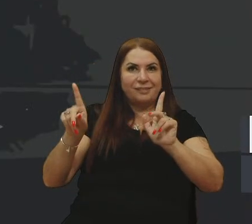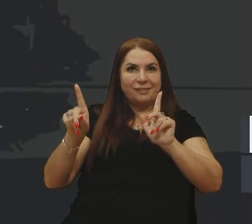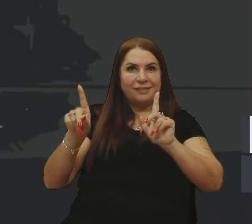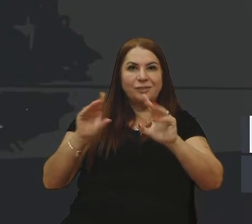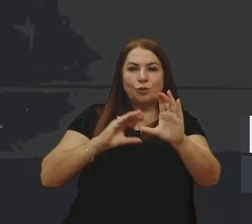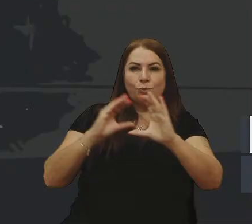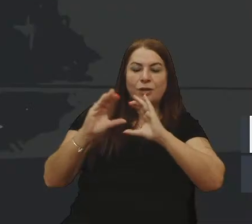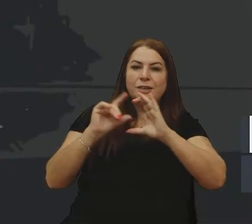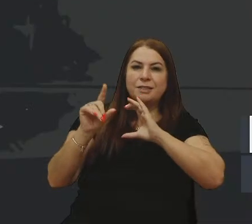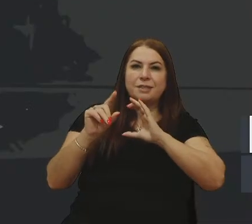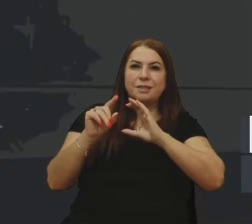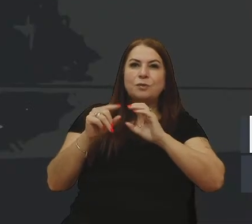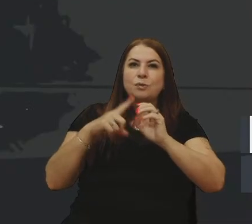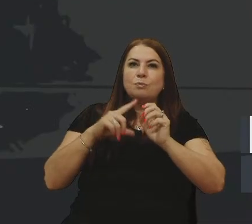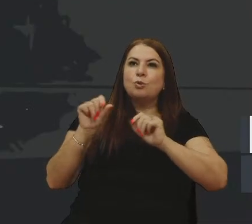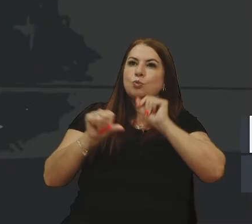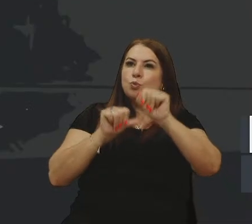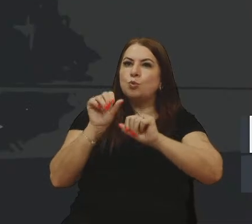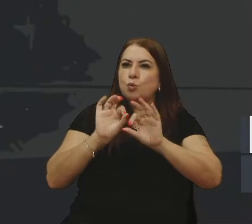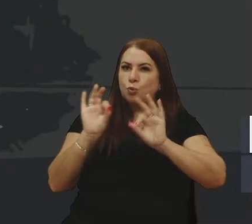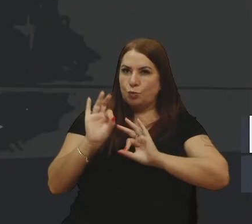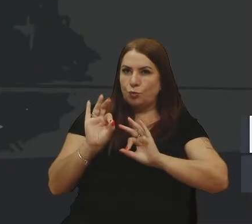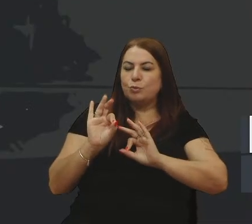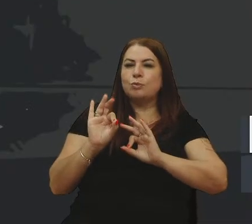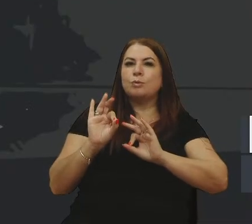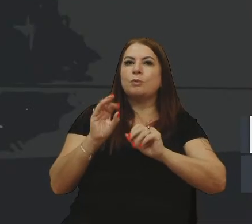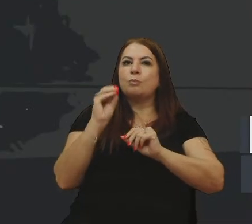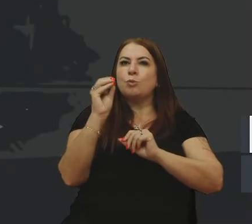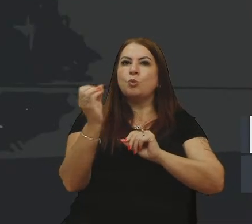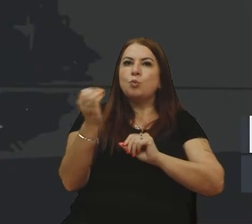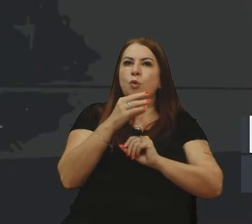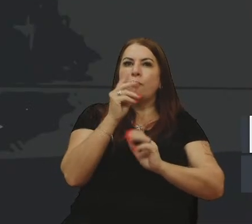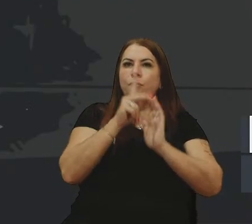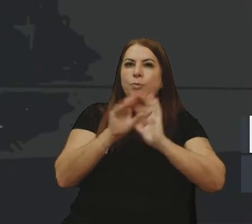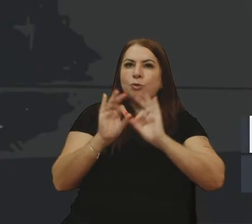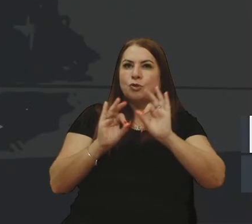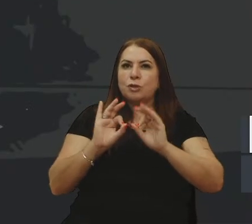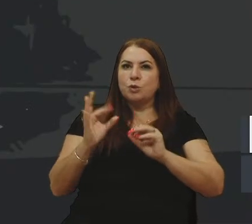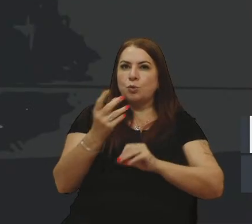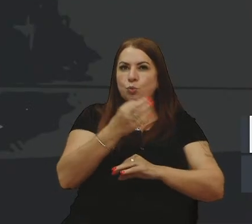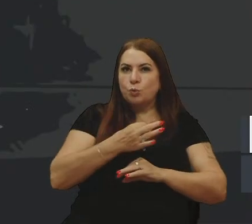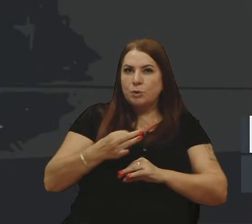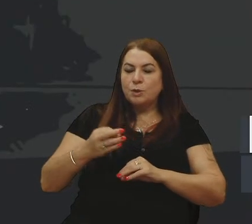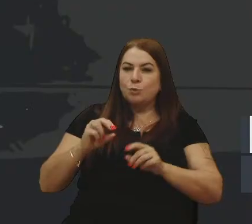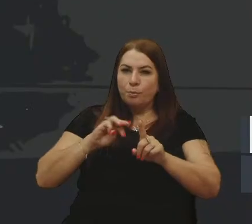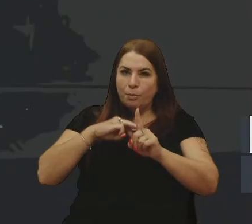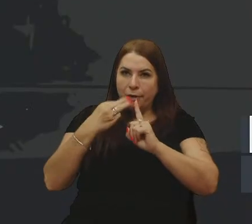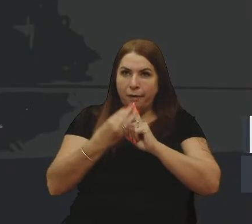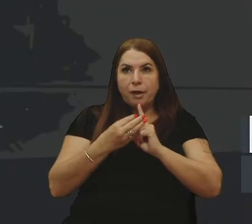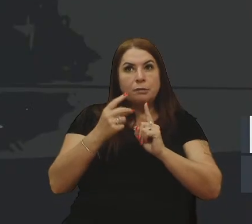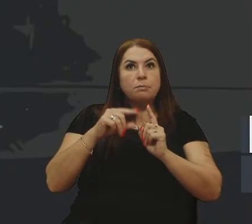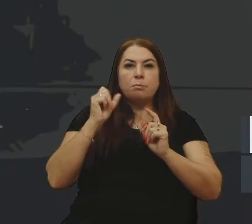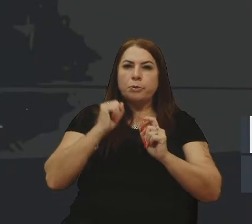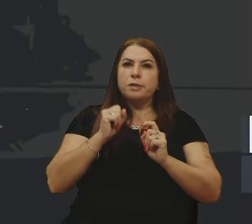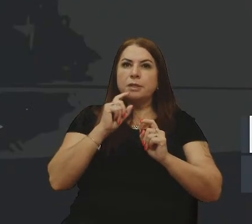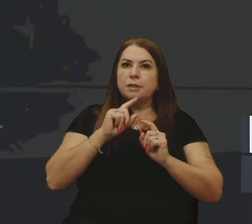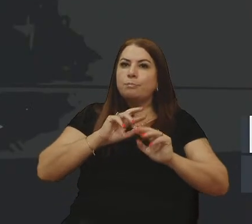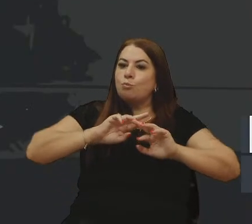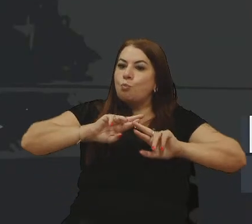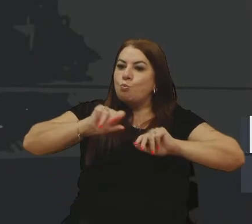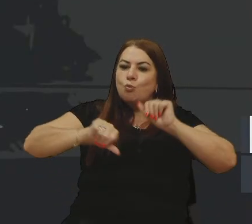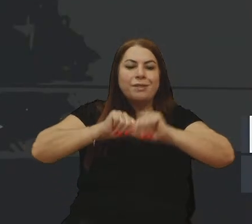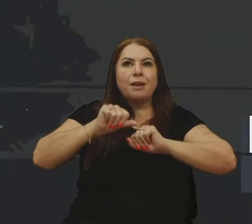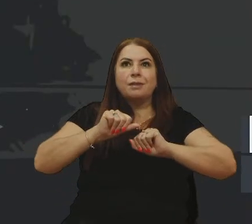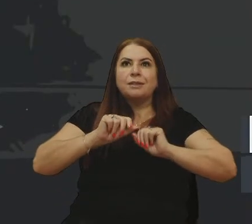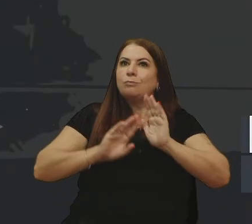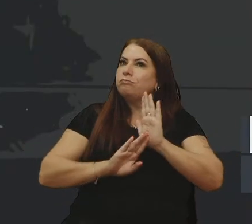comunicação da marca, foi porque a gente reestilizou ela, a gente colocou um novo projeto da Tudo em Grãos no mercado, justamente para poder oxigenar ela e dar um